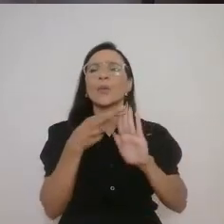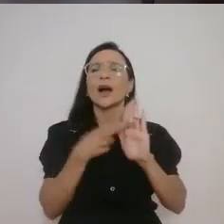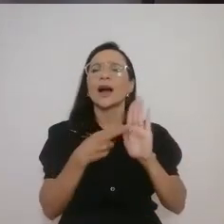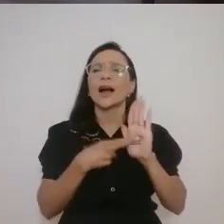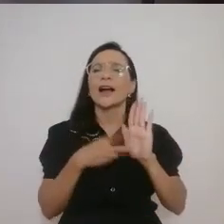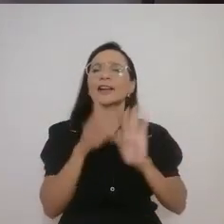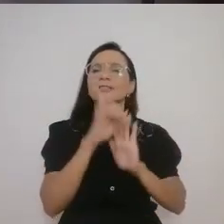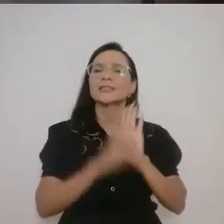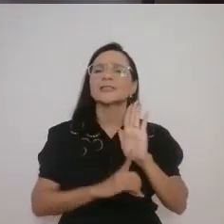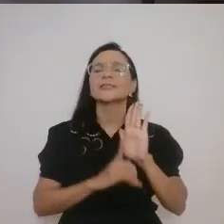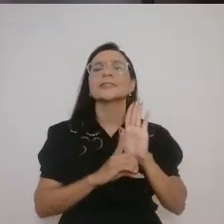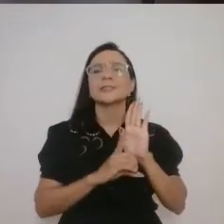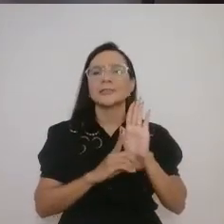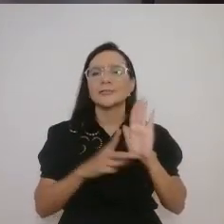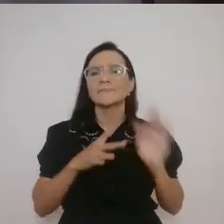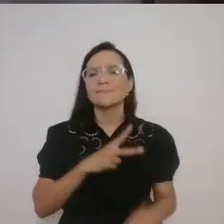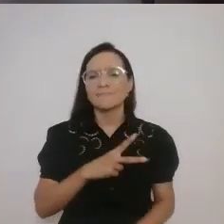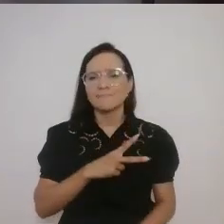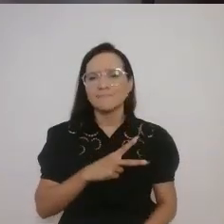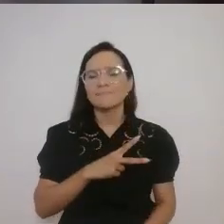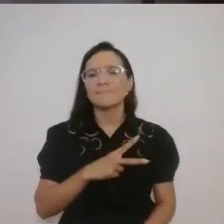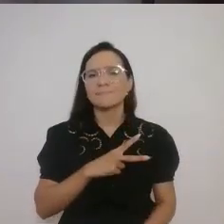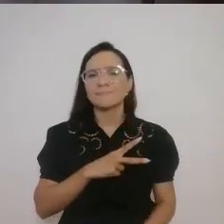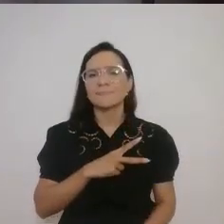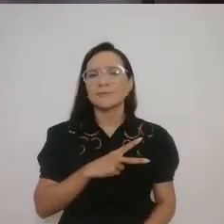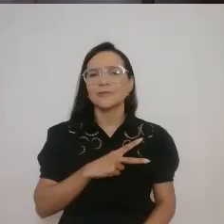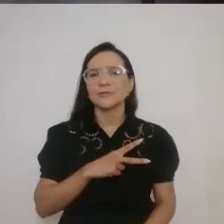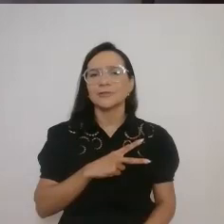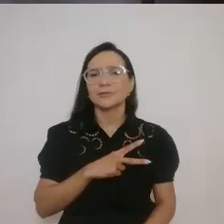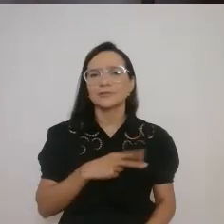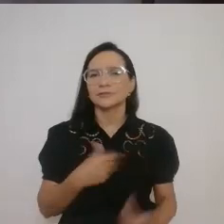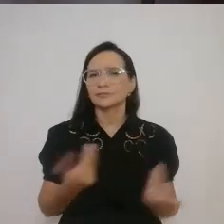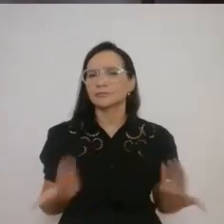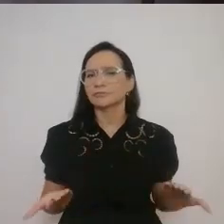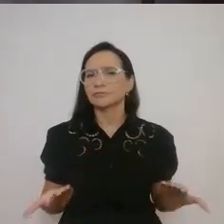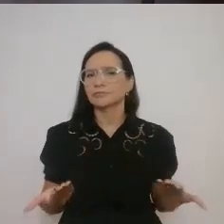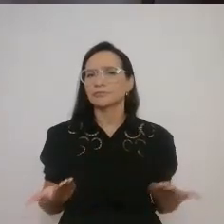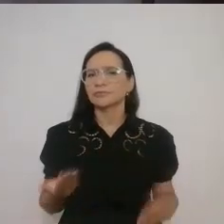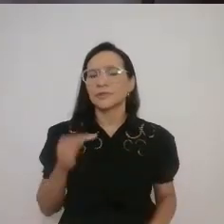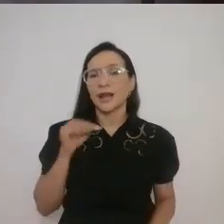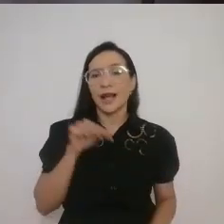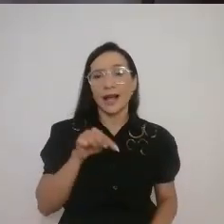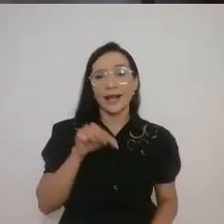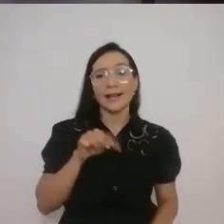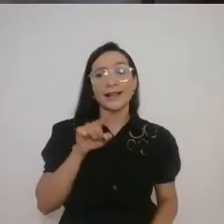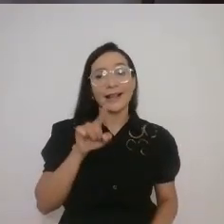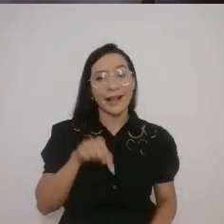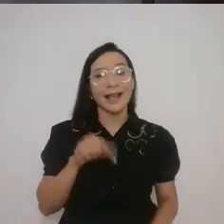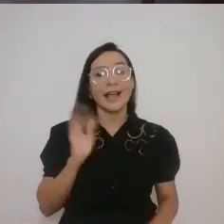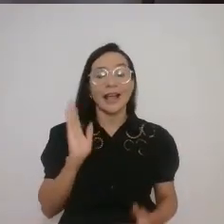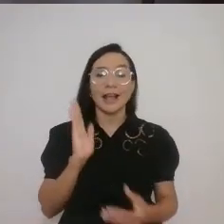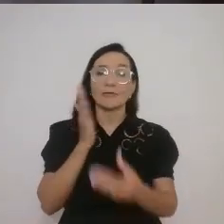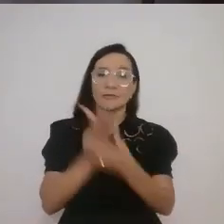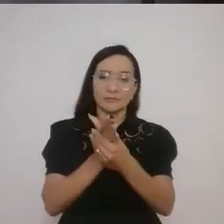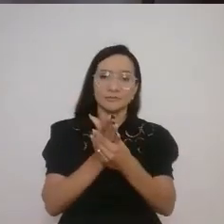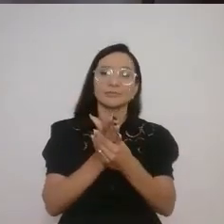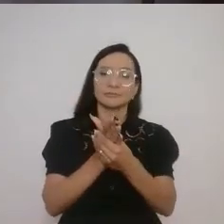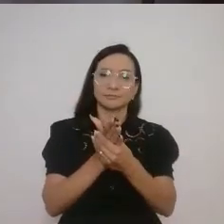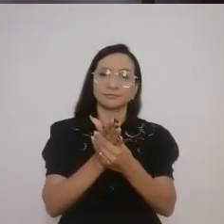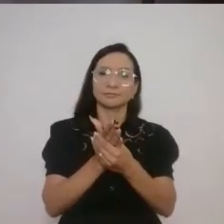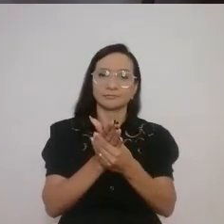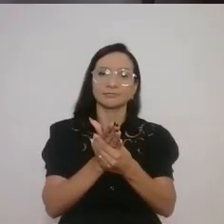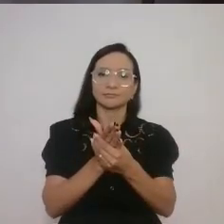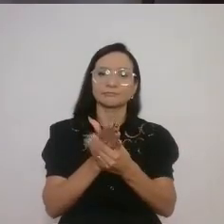decisões judiciais só produzem efeito entre as partes. Esse aqui não, porque a ação é declaratória de